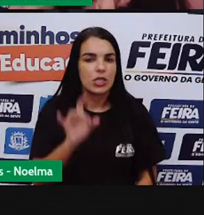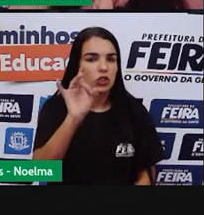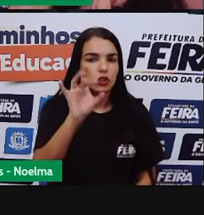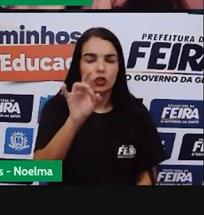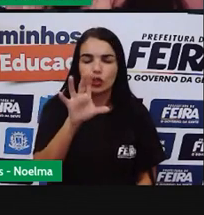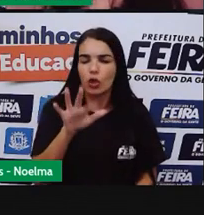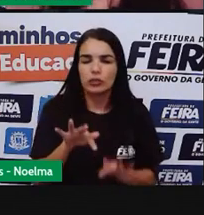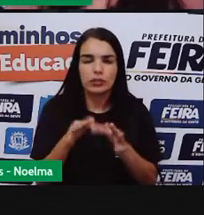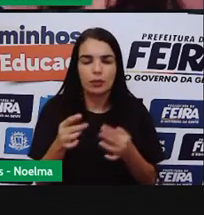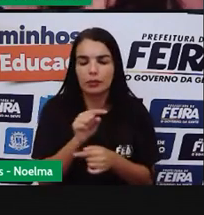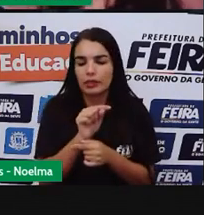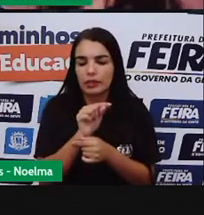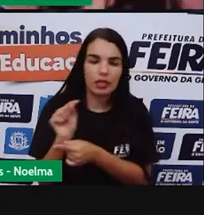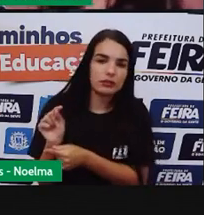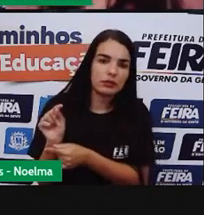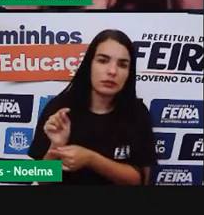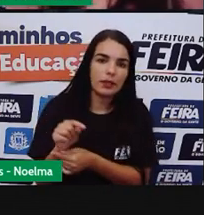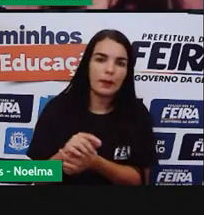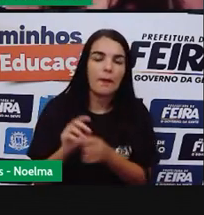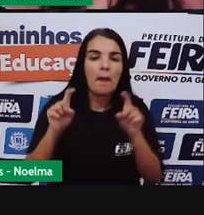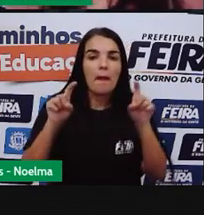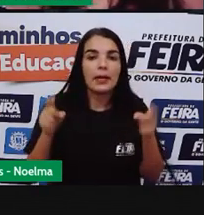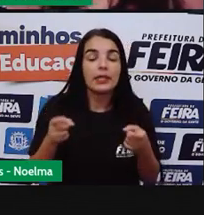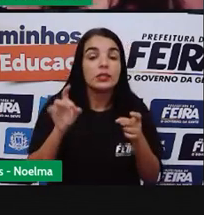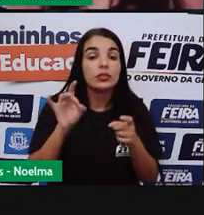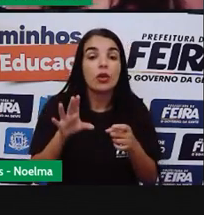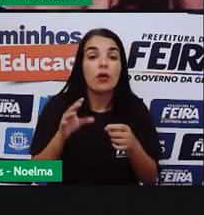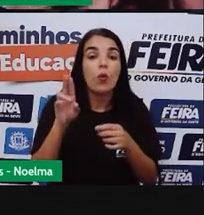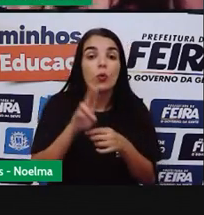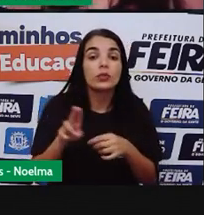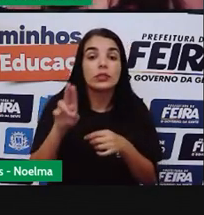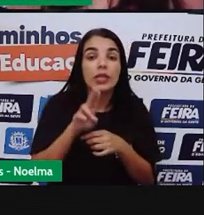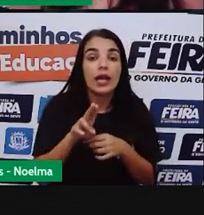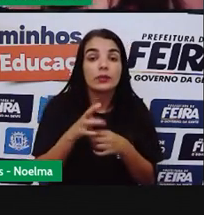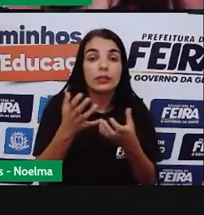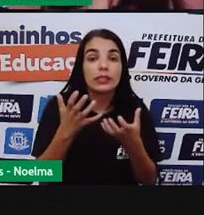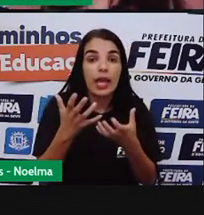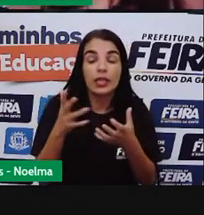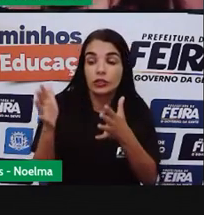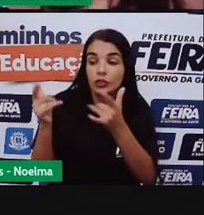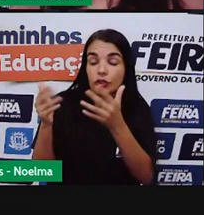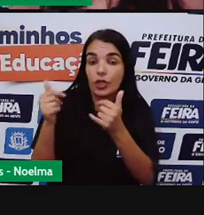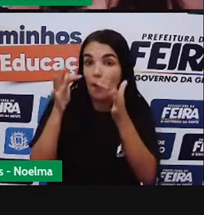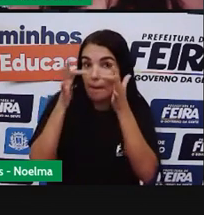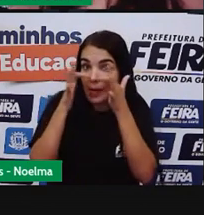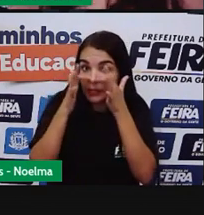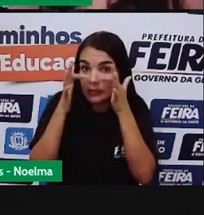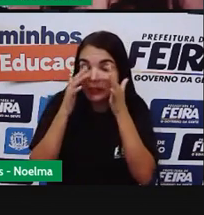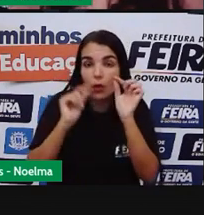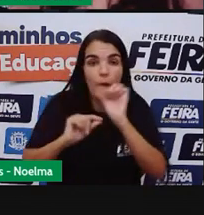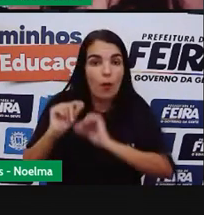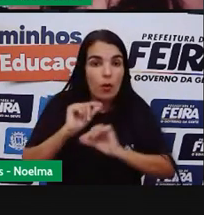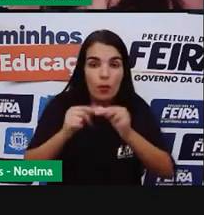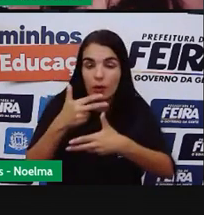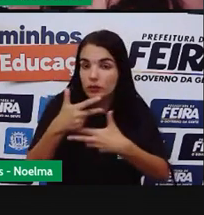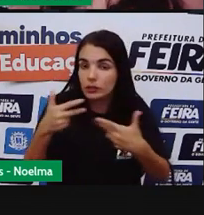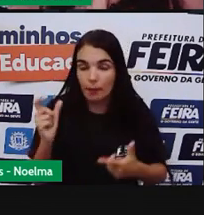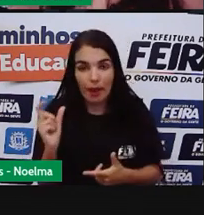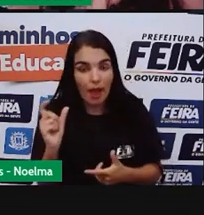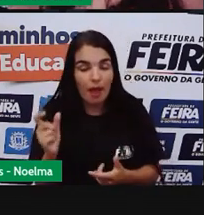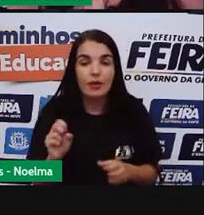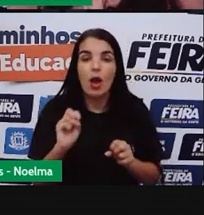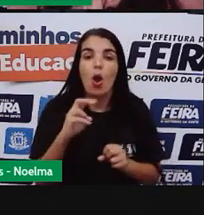vão colocar um traço. O parênteses vai ser utilizado para vocês, quando vocês querem chamar a atenção em relação a uma